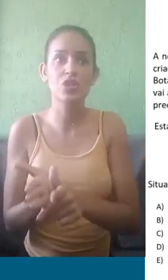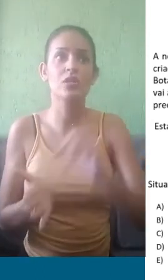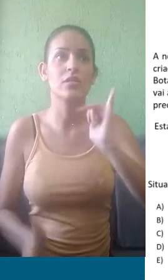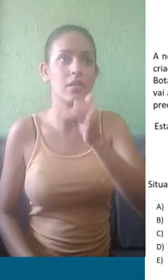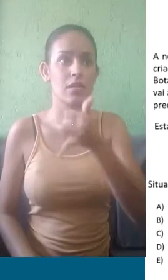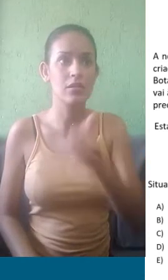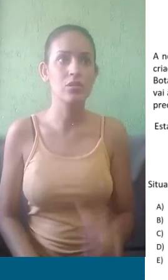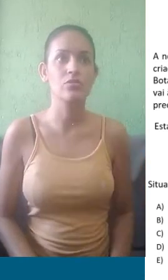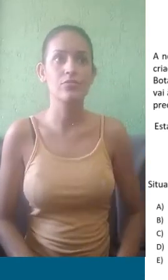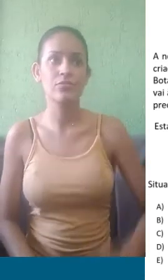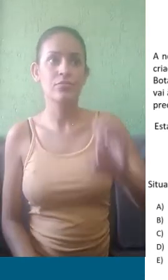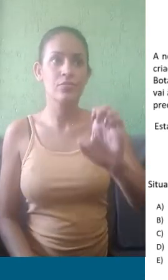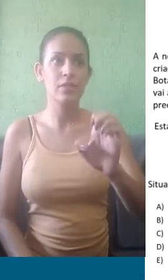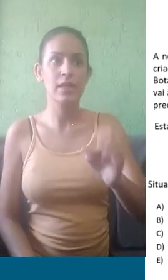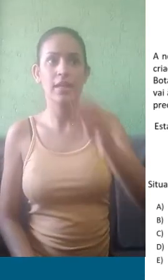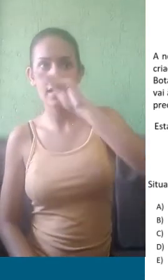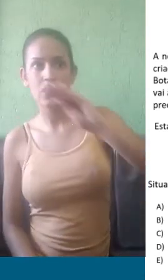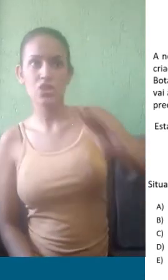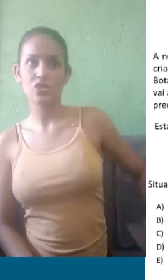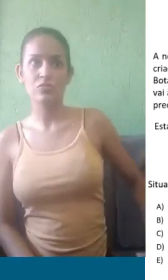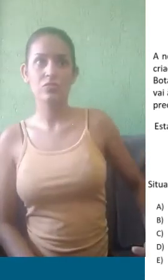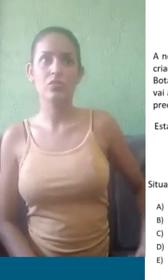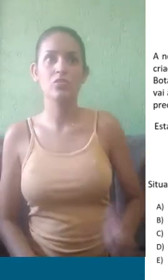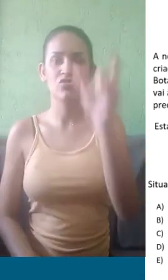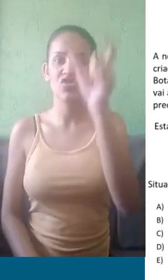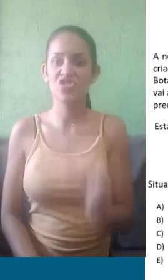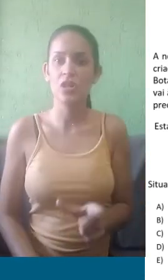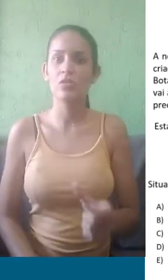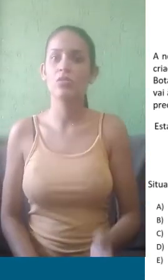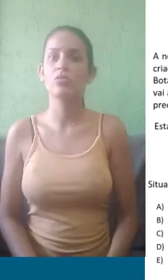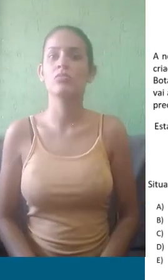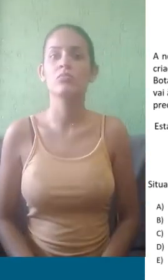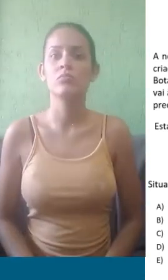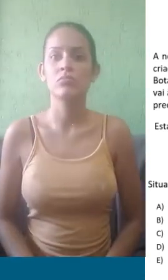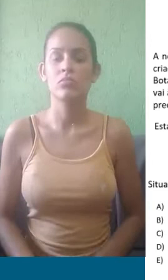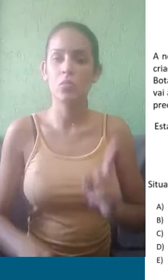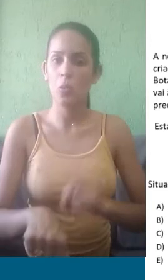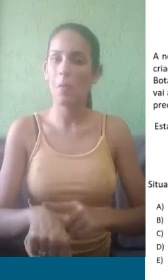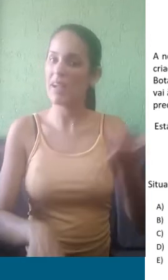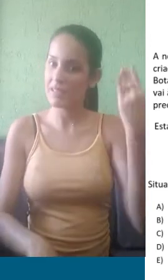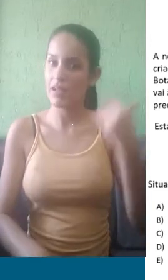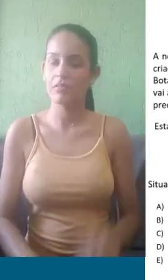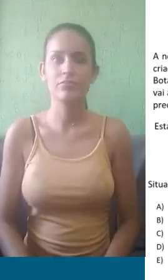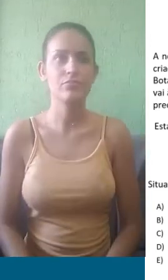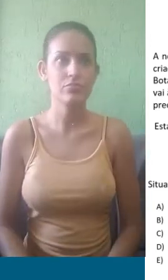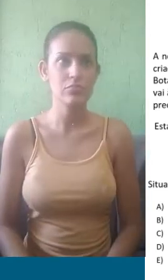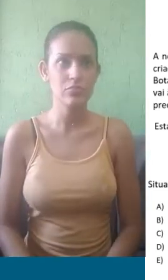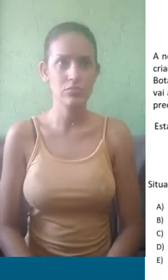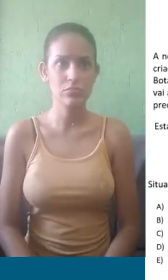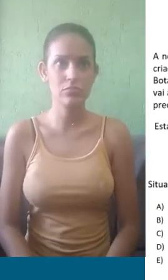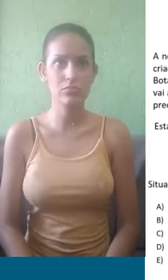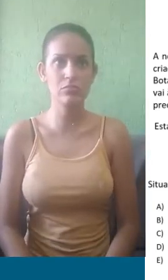enunciado da questão já nos adianta que o pré-modernismo é um momento de transição entre as literaturas do século XIX